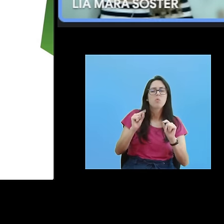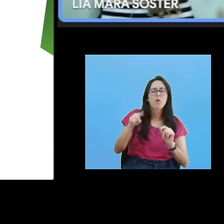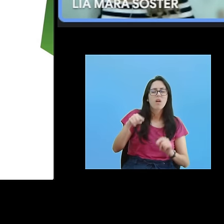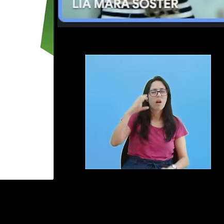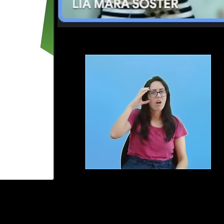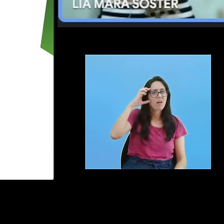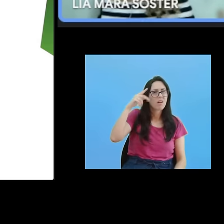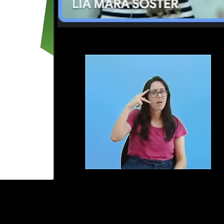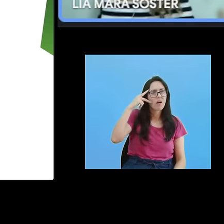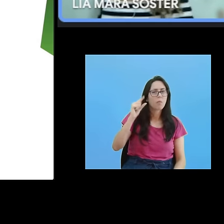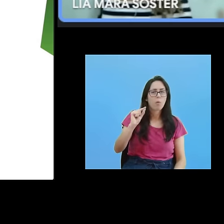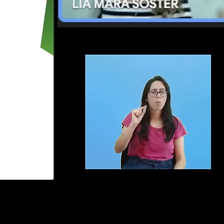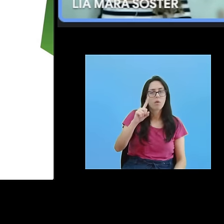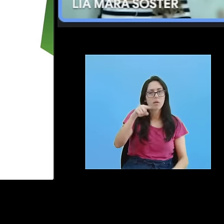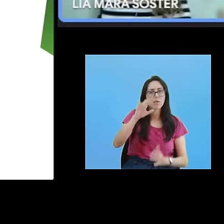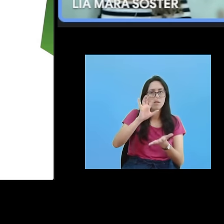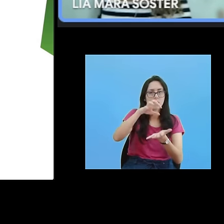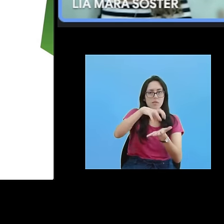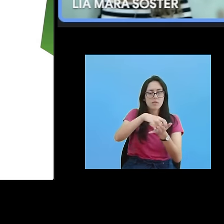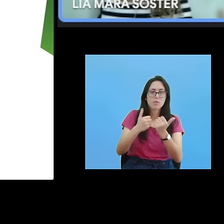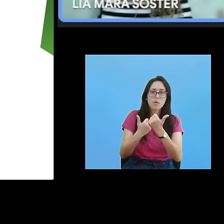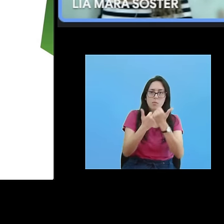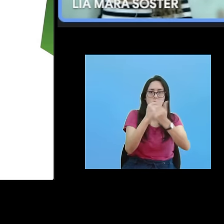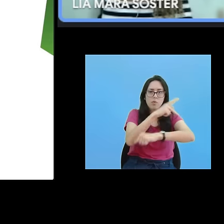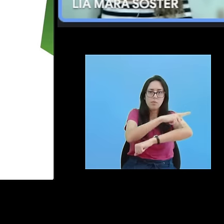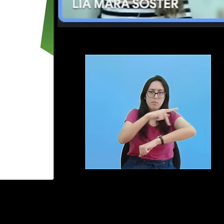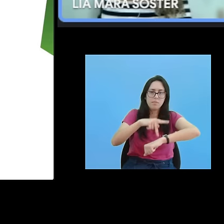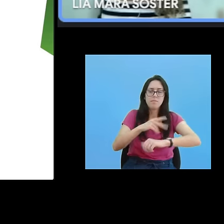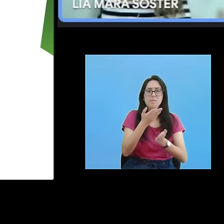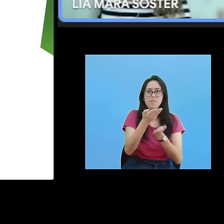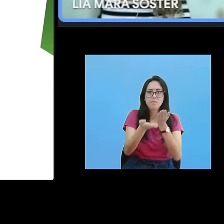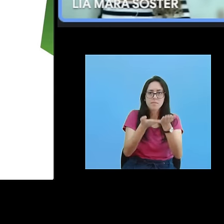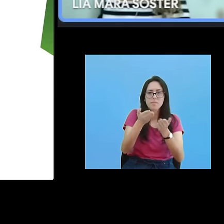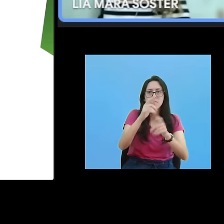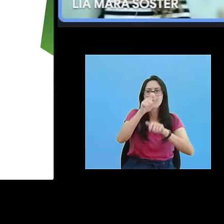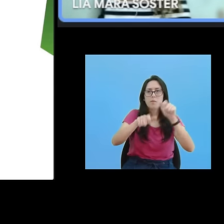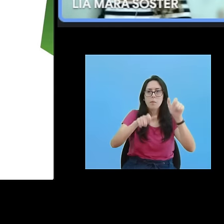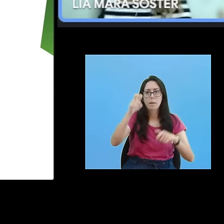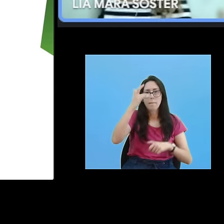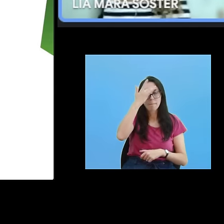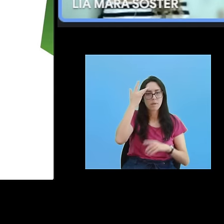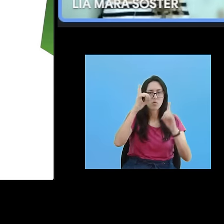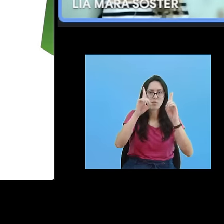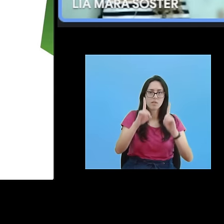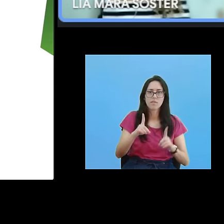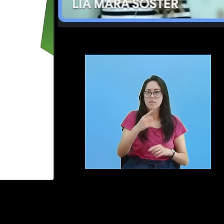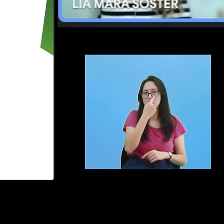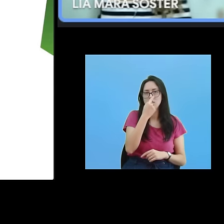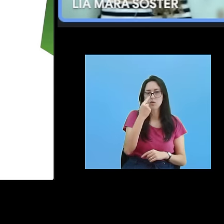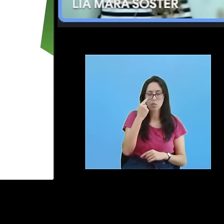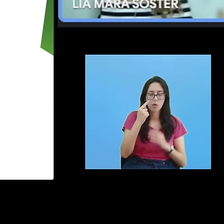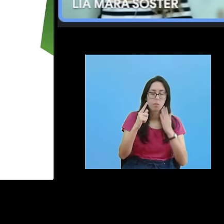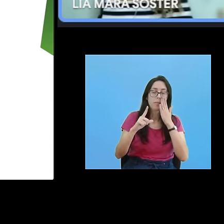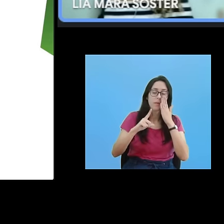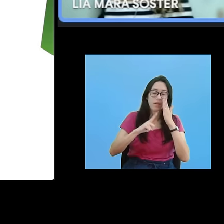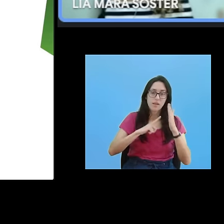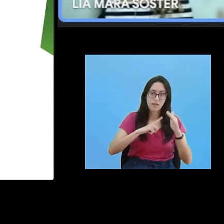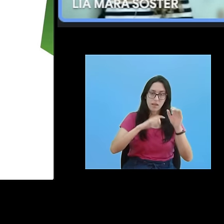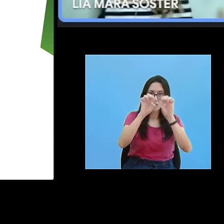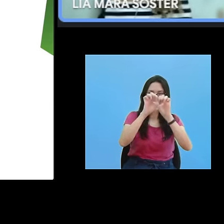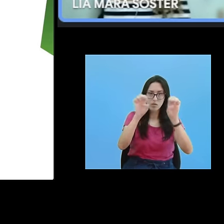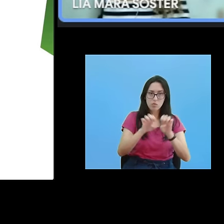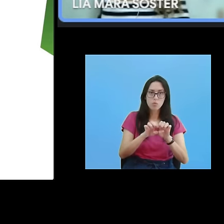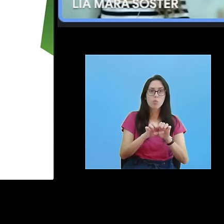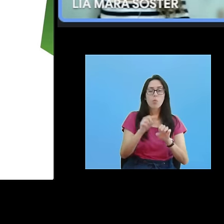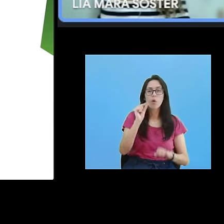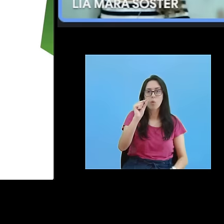CAP, ele é um centro de apoio pedagógico para atendimento às pessoas com deficiência visual. Ele tem uma estrutura